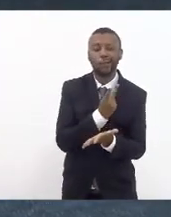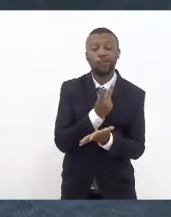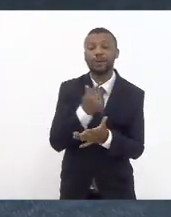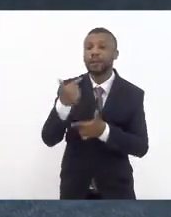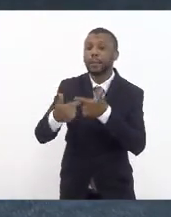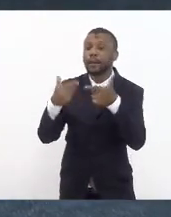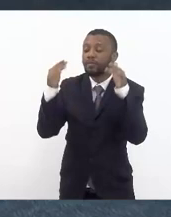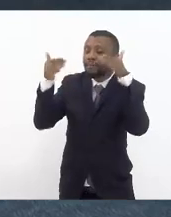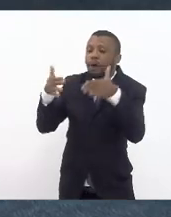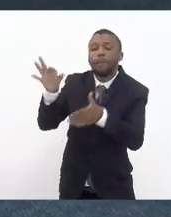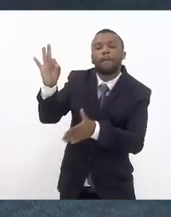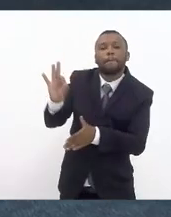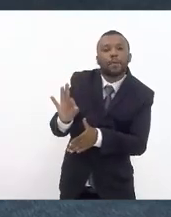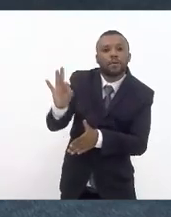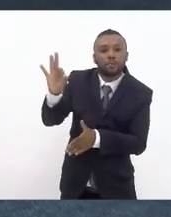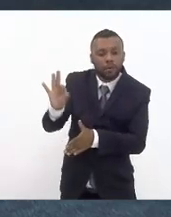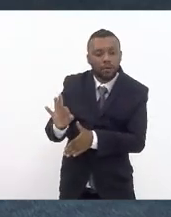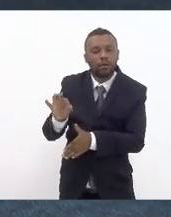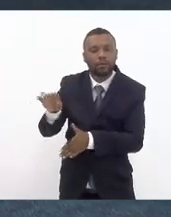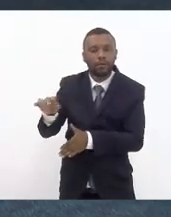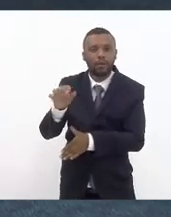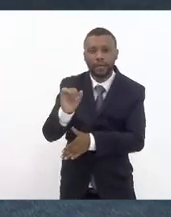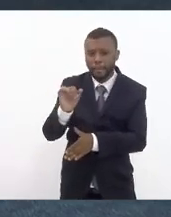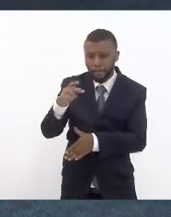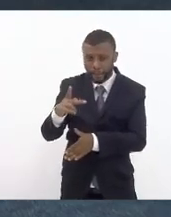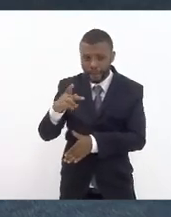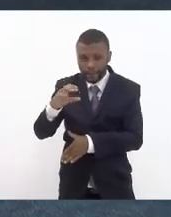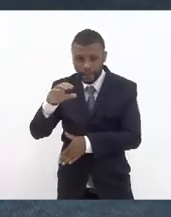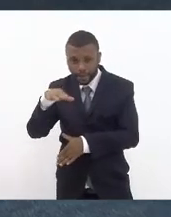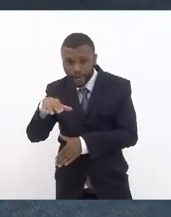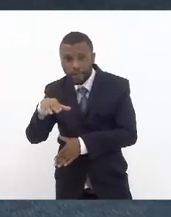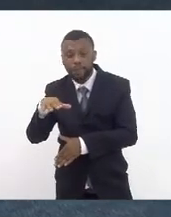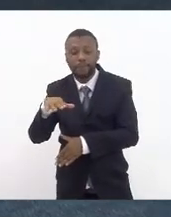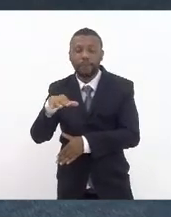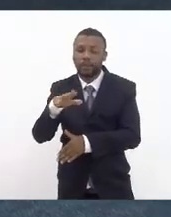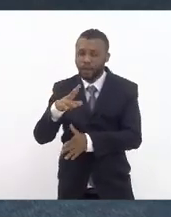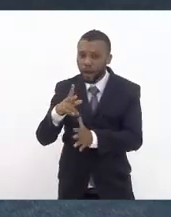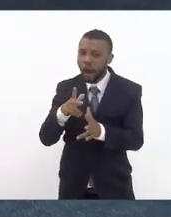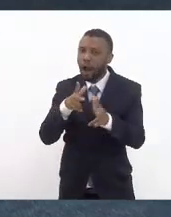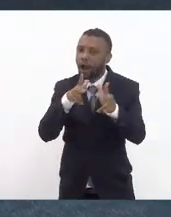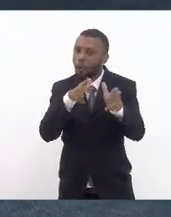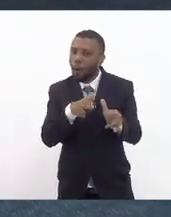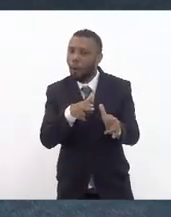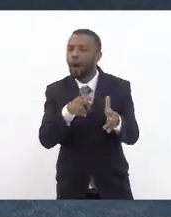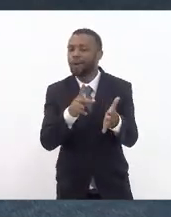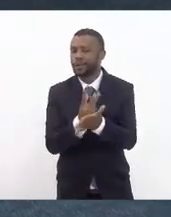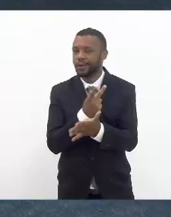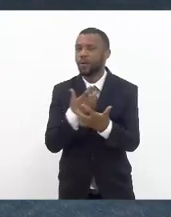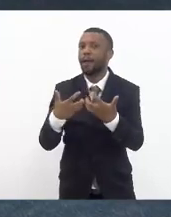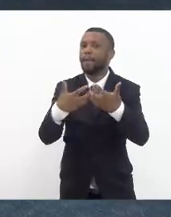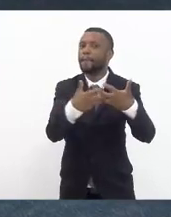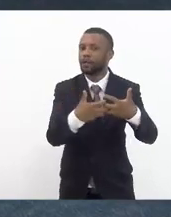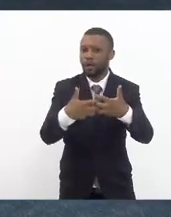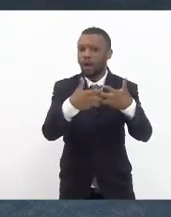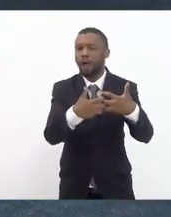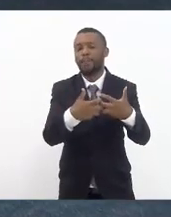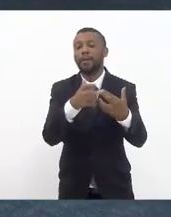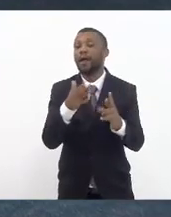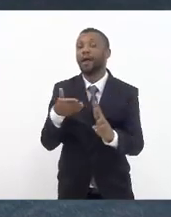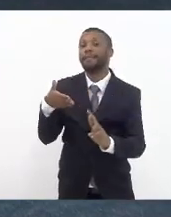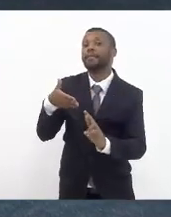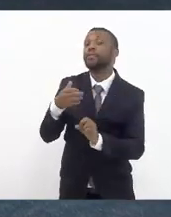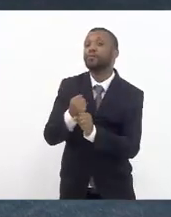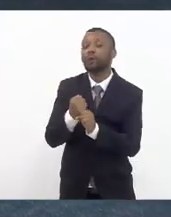IPM, do índice de participação dos municípios, no caso de Petrópolis, que é o do ano de